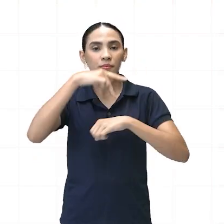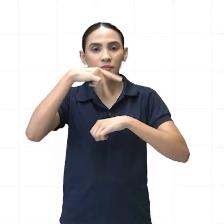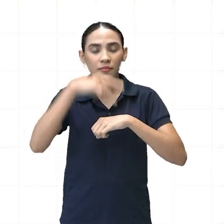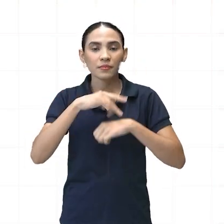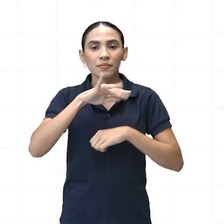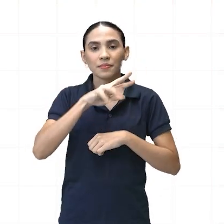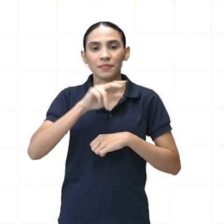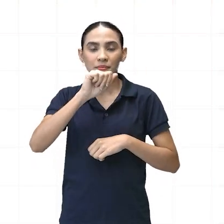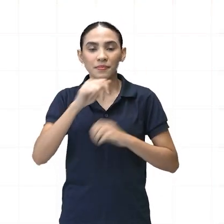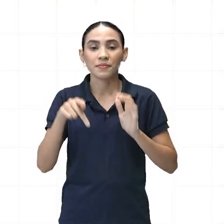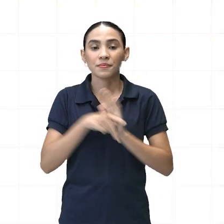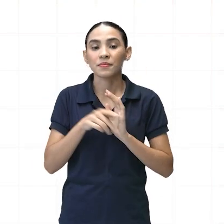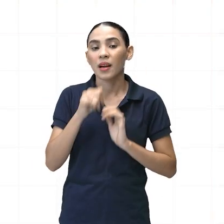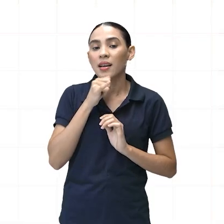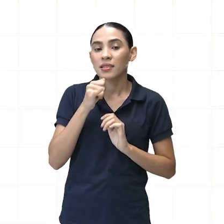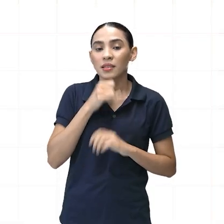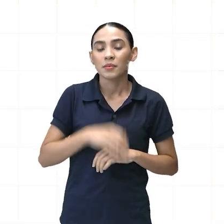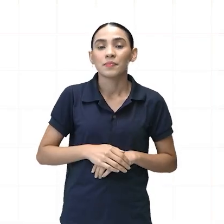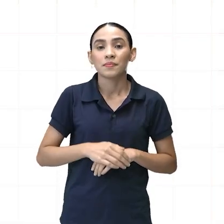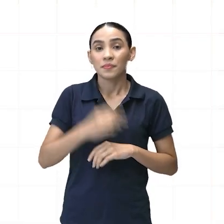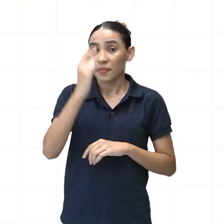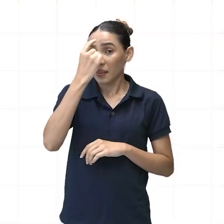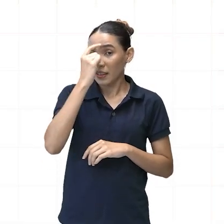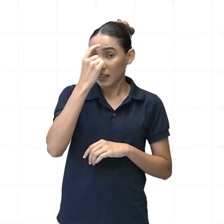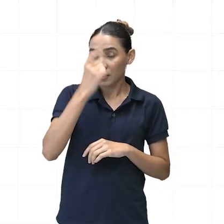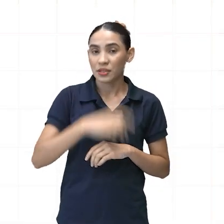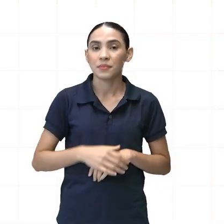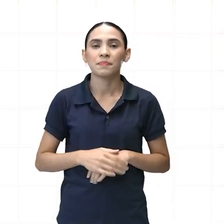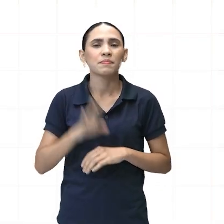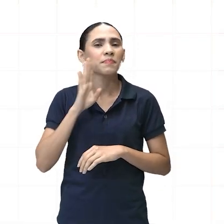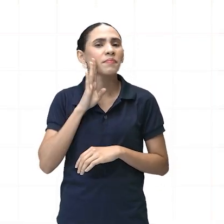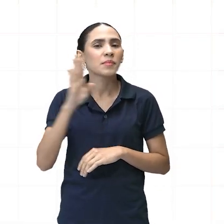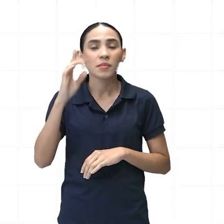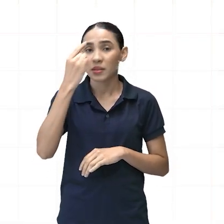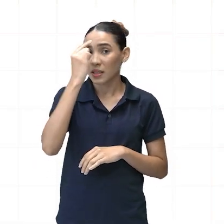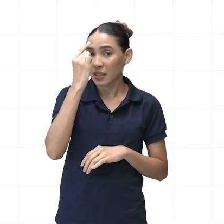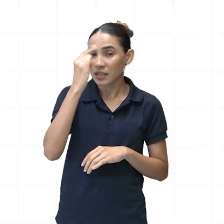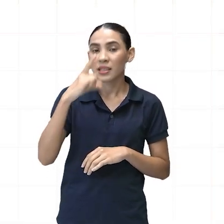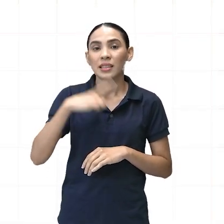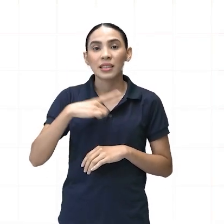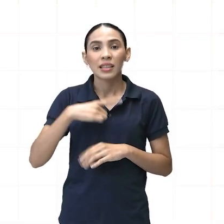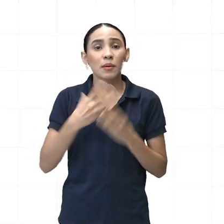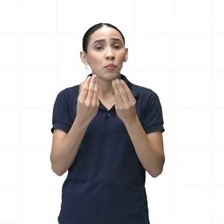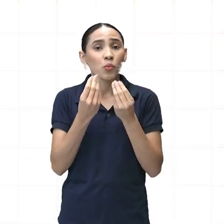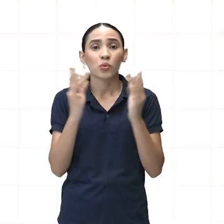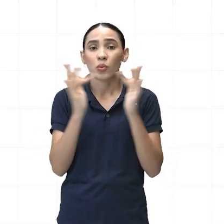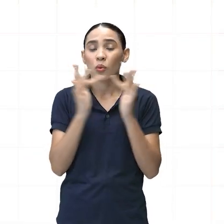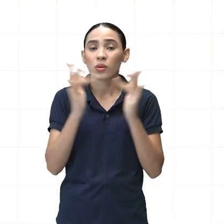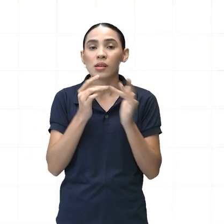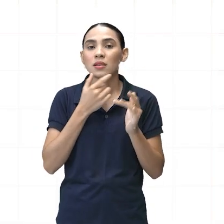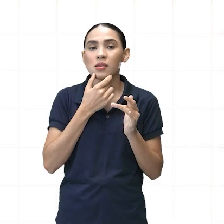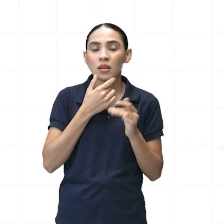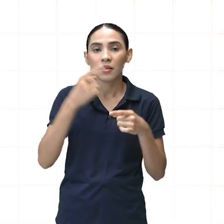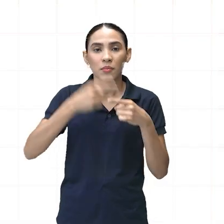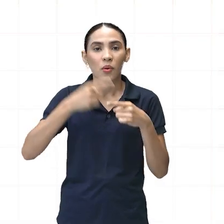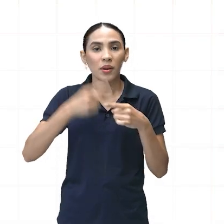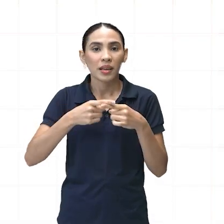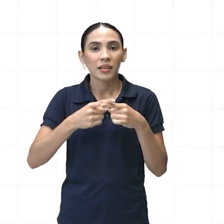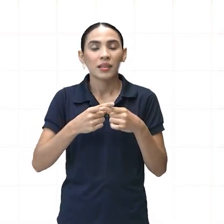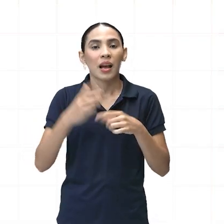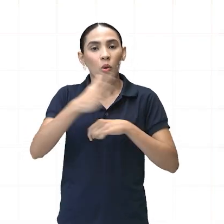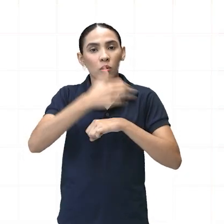países asiáticos, como a Índia, né, principalmente a Índia, que tem muito contato com o Reino Unido por conta da